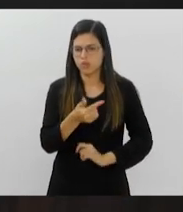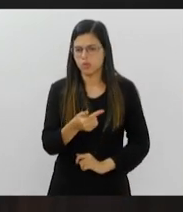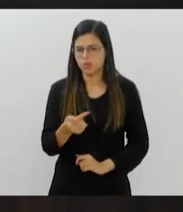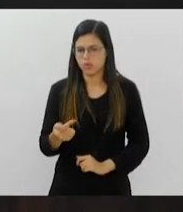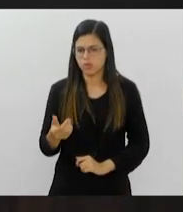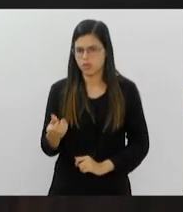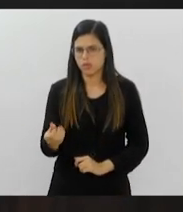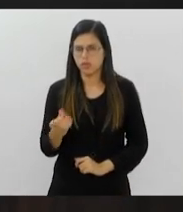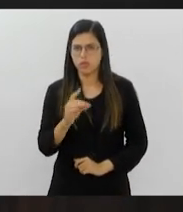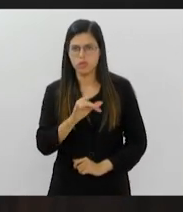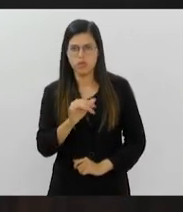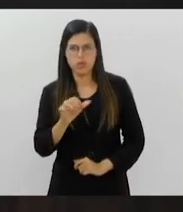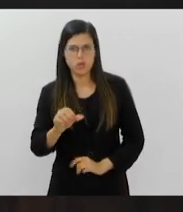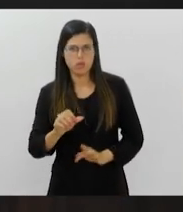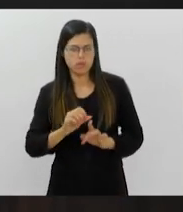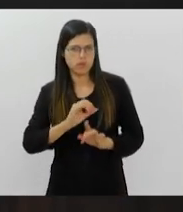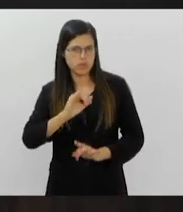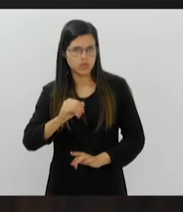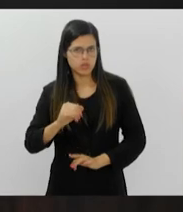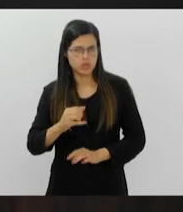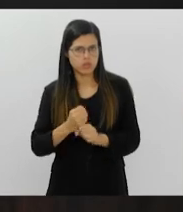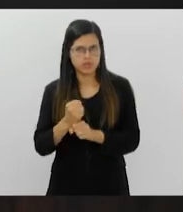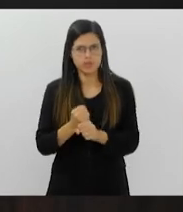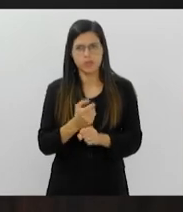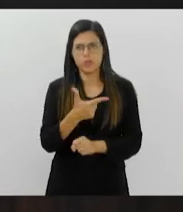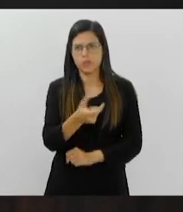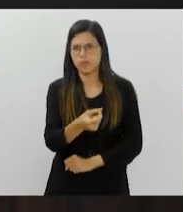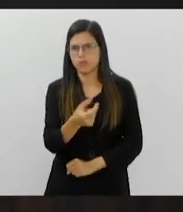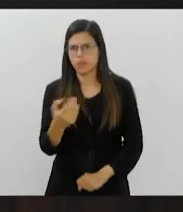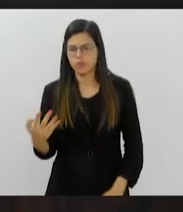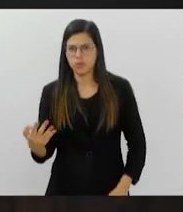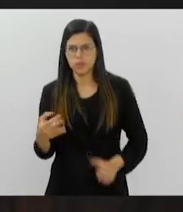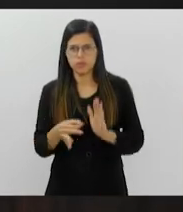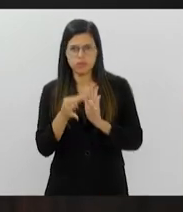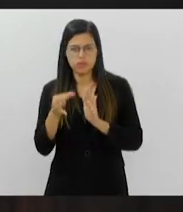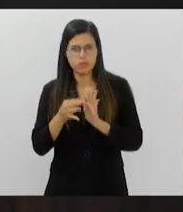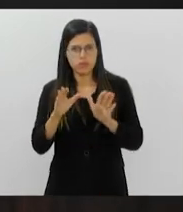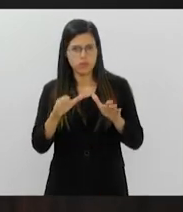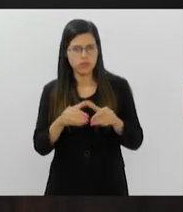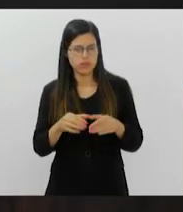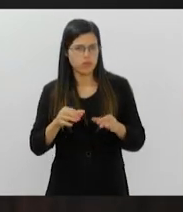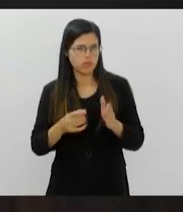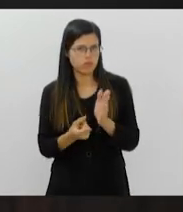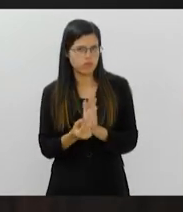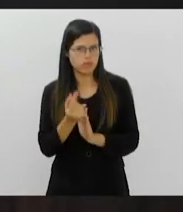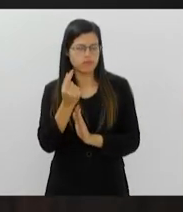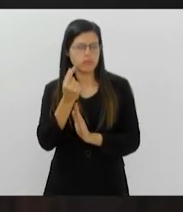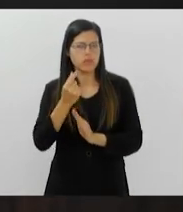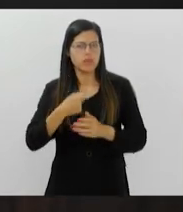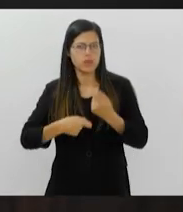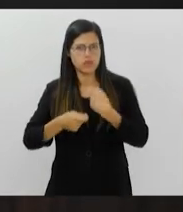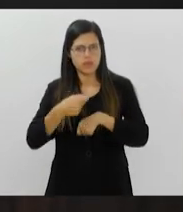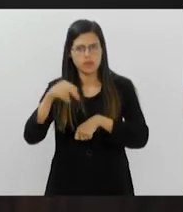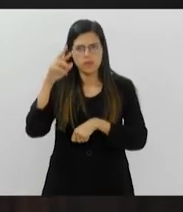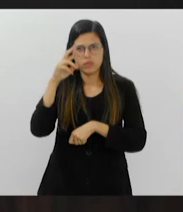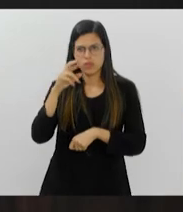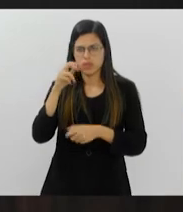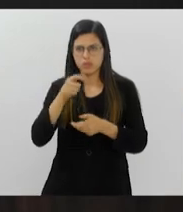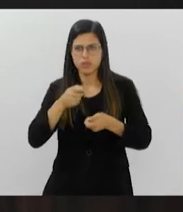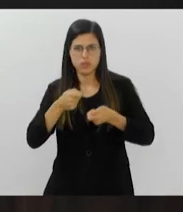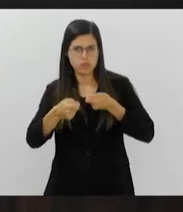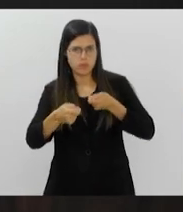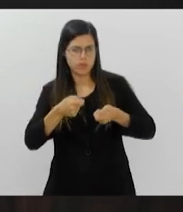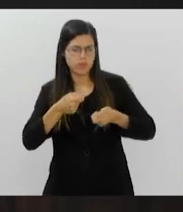9 de janeiro de 2024. Pareceres das comissões de Orçamento, Finanças, Fiscalização Financeira e